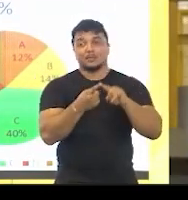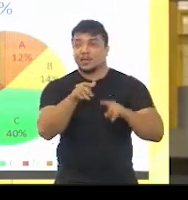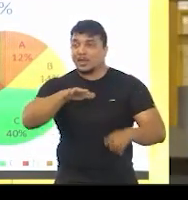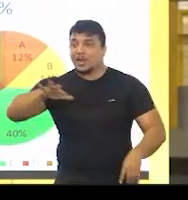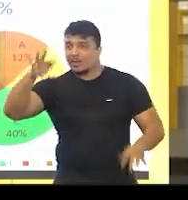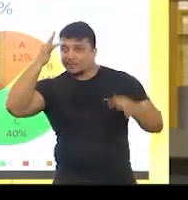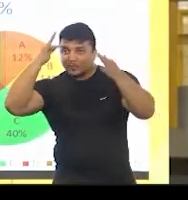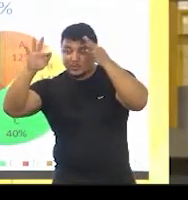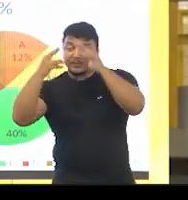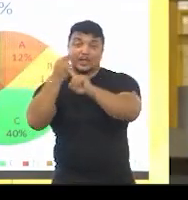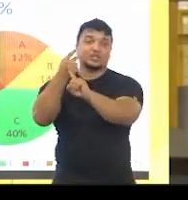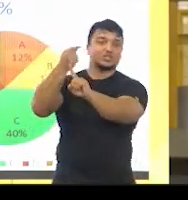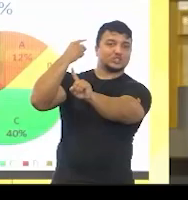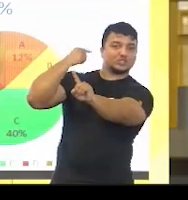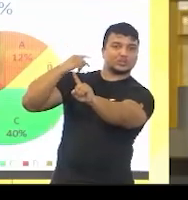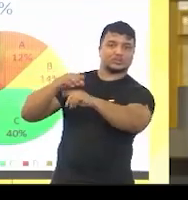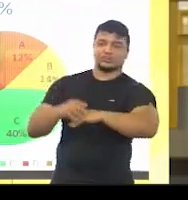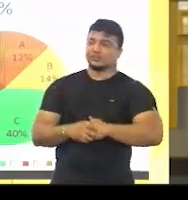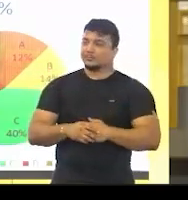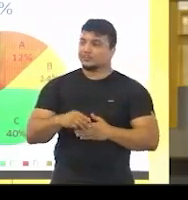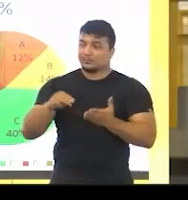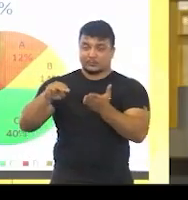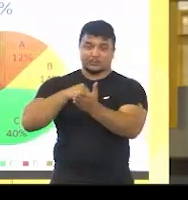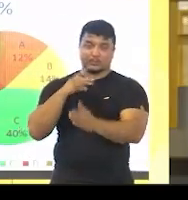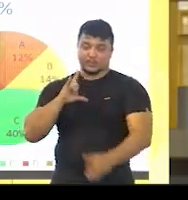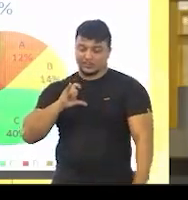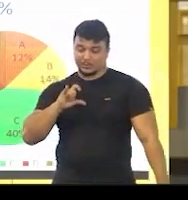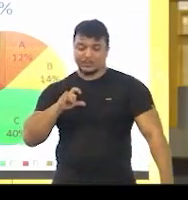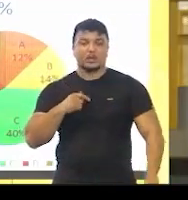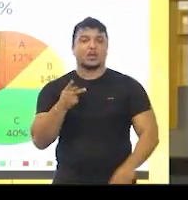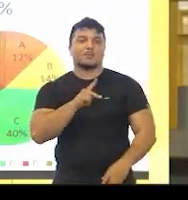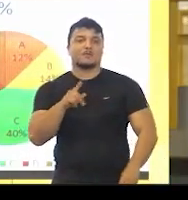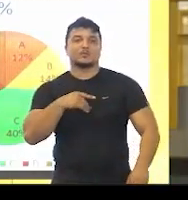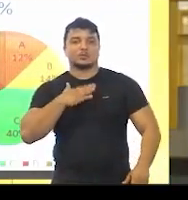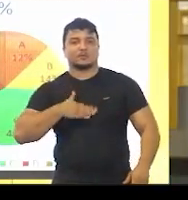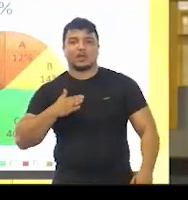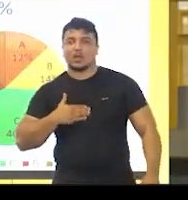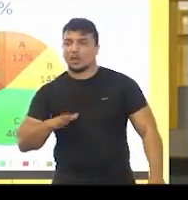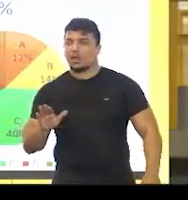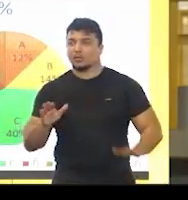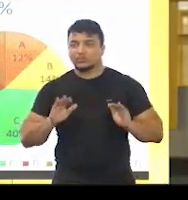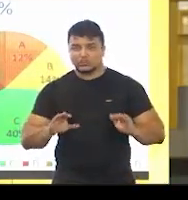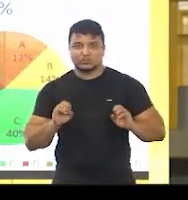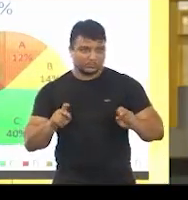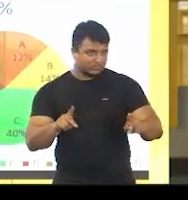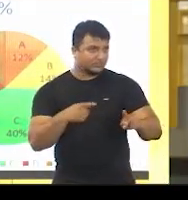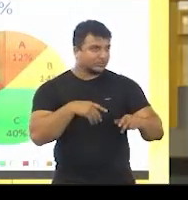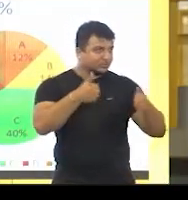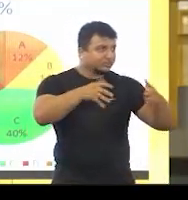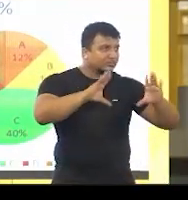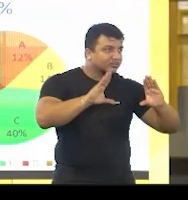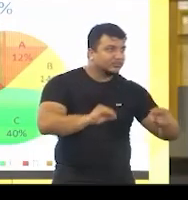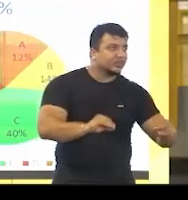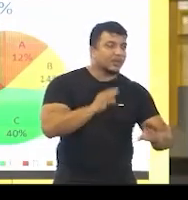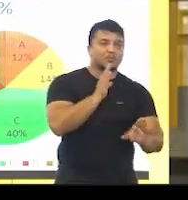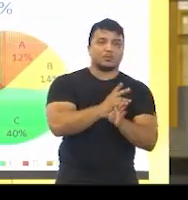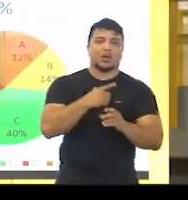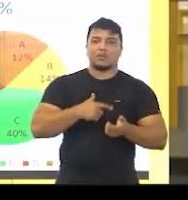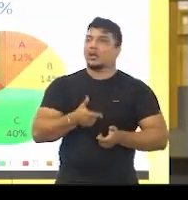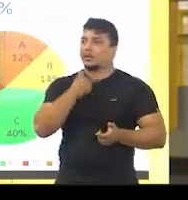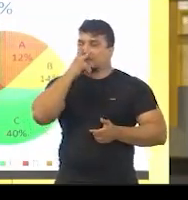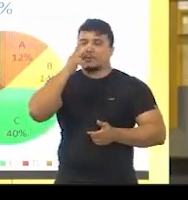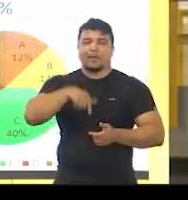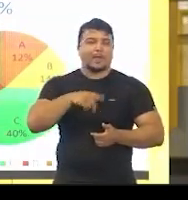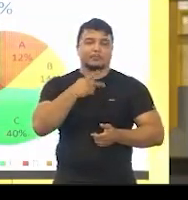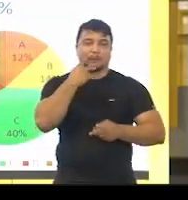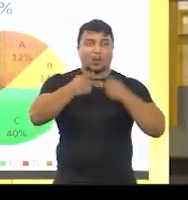área de filosofia antiga. Me mandaram uma mensagem no Instagram, ei professor, fala mais devagar. Vou falar, tá bom? É porque eu sou